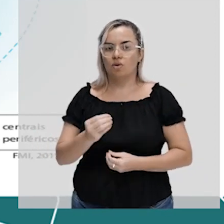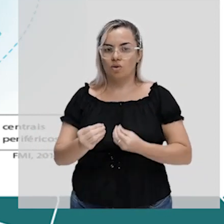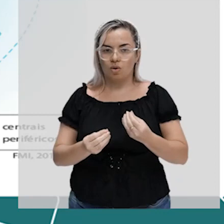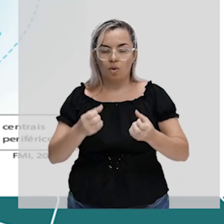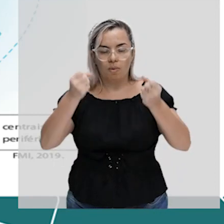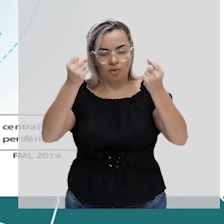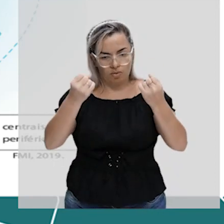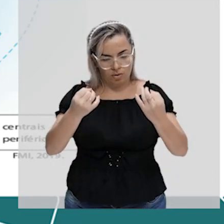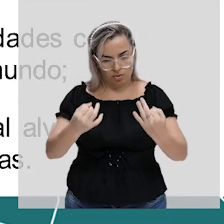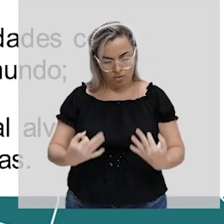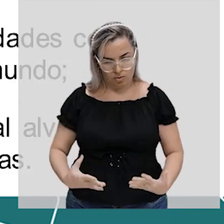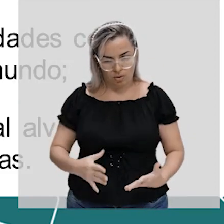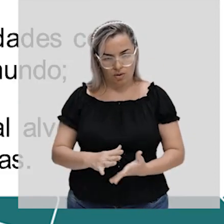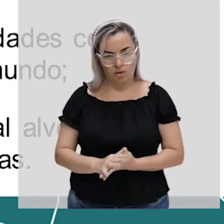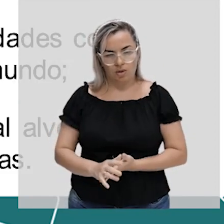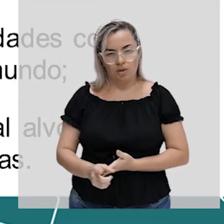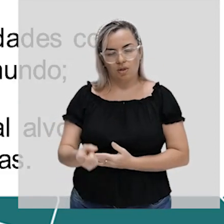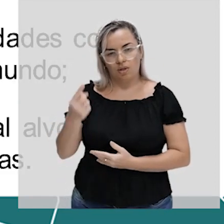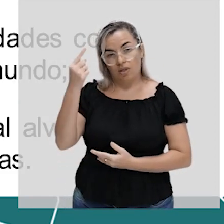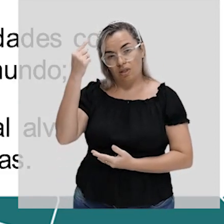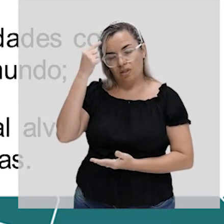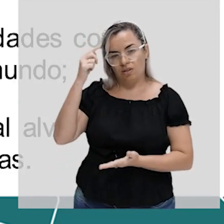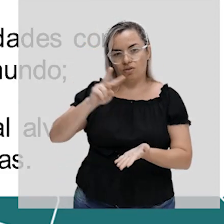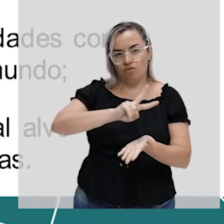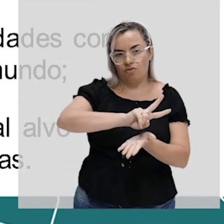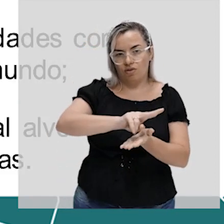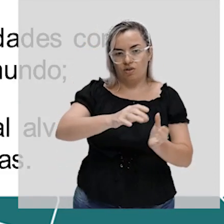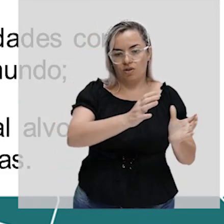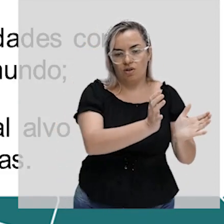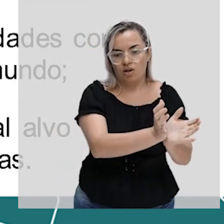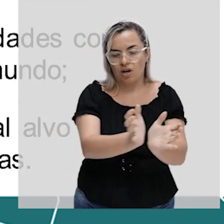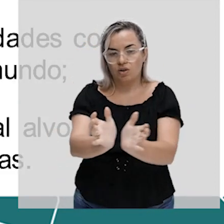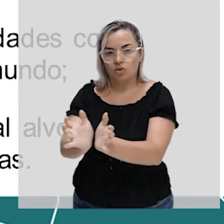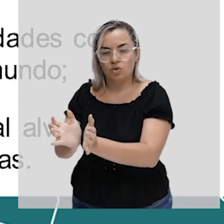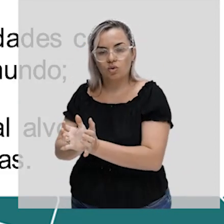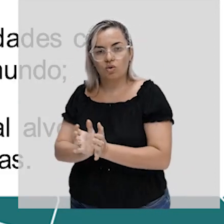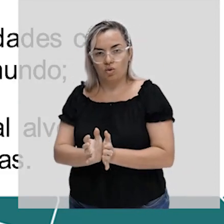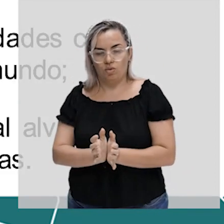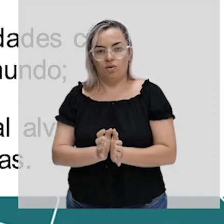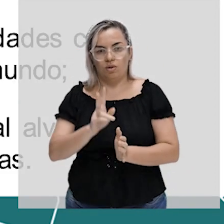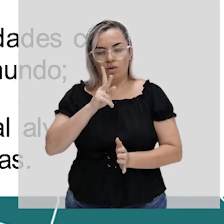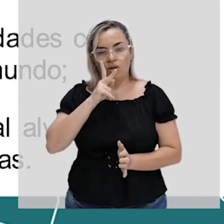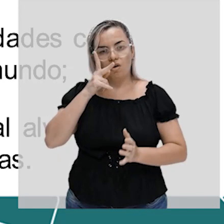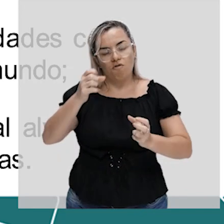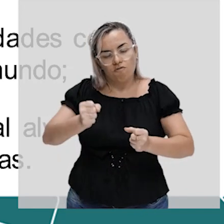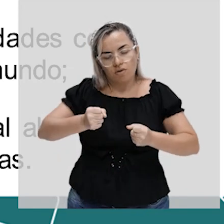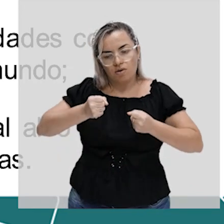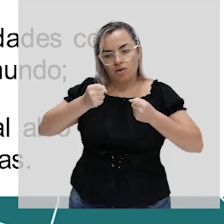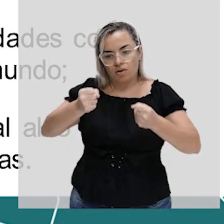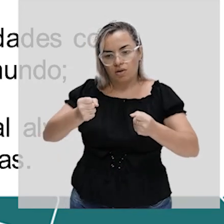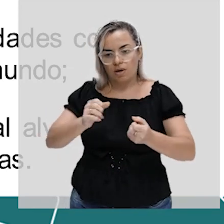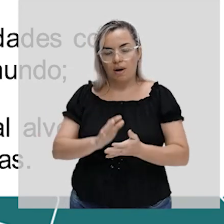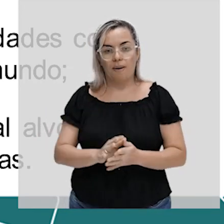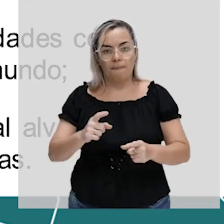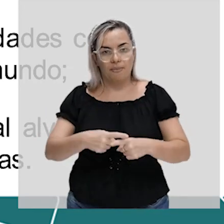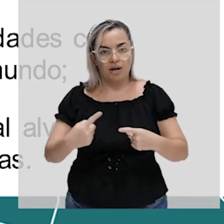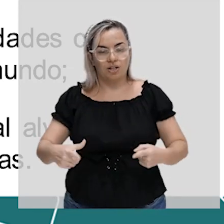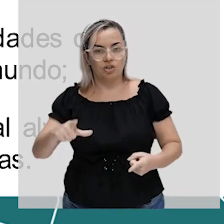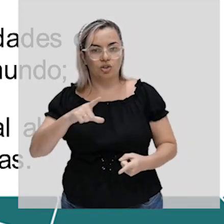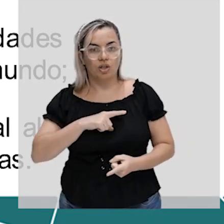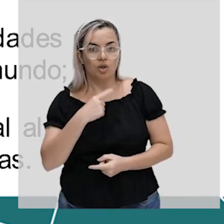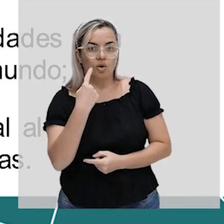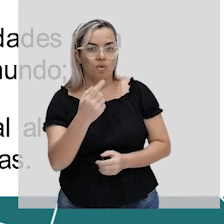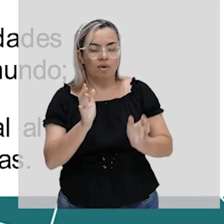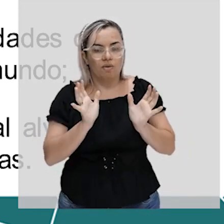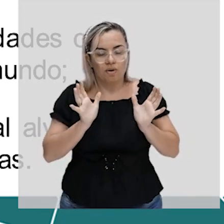ordem unimultipolar é porque tu tem várias forças, mas tu tem uma força central, que são os Estados Unidos da América, como eu te